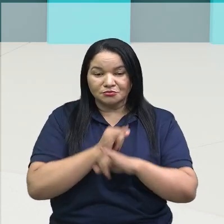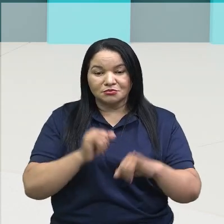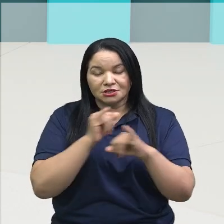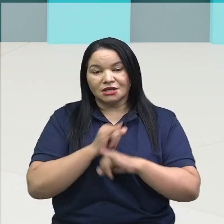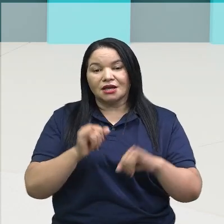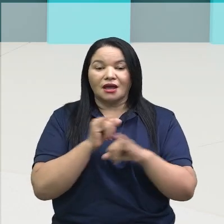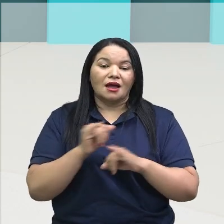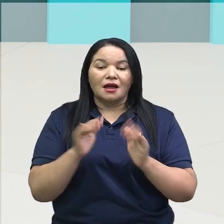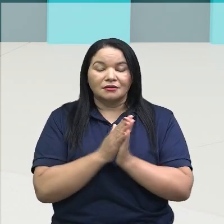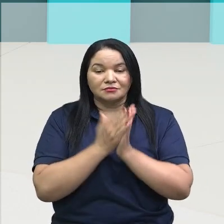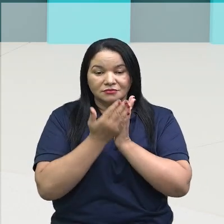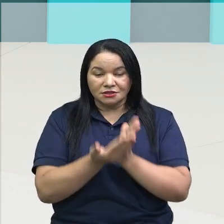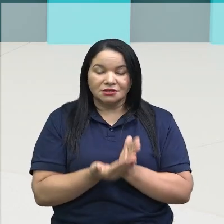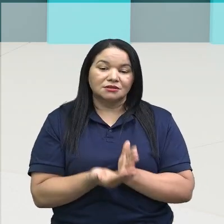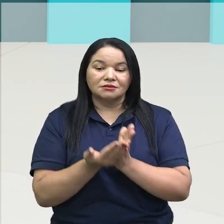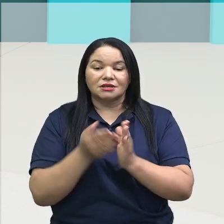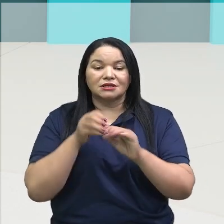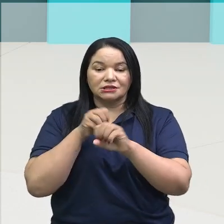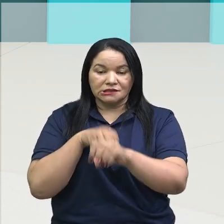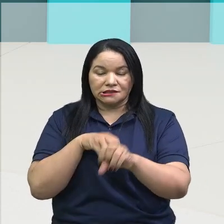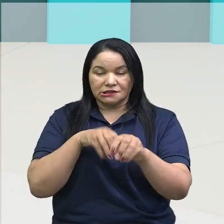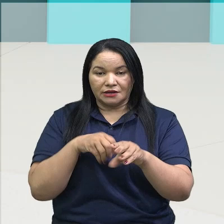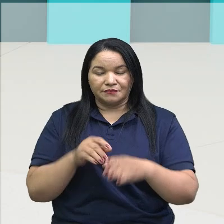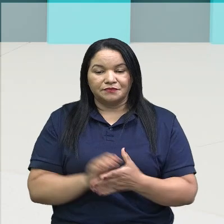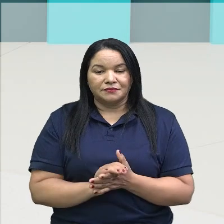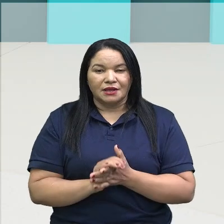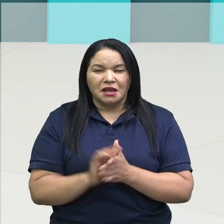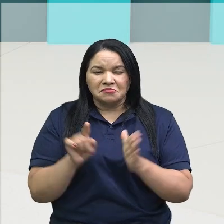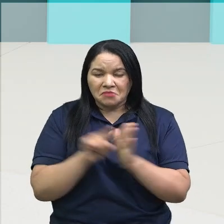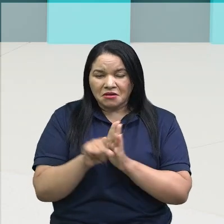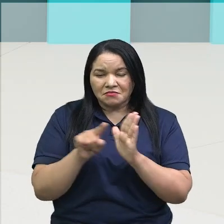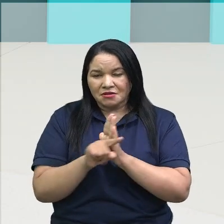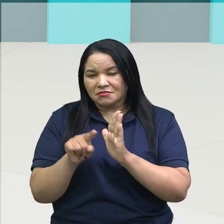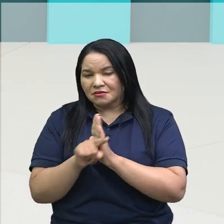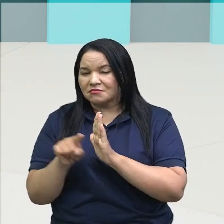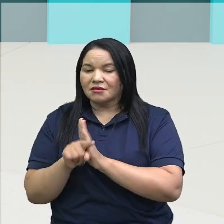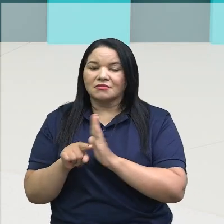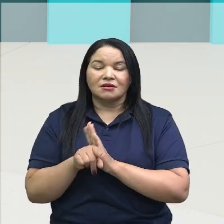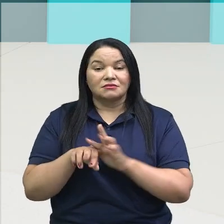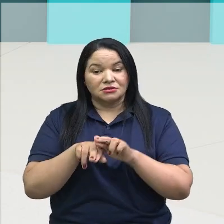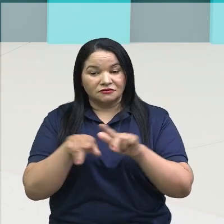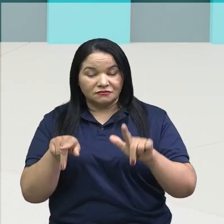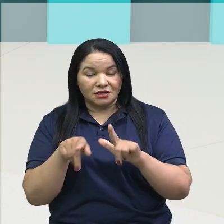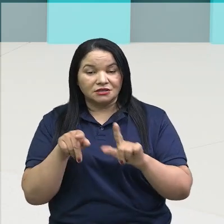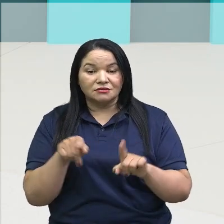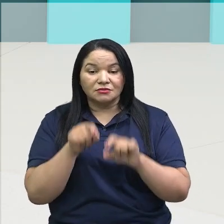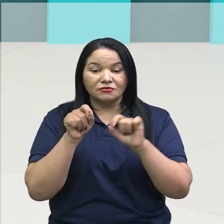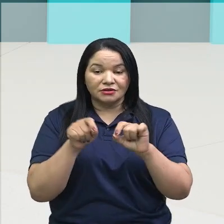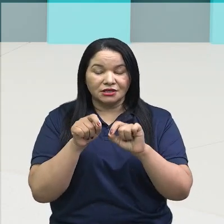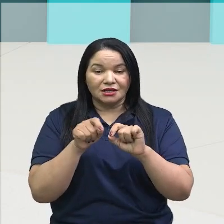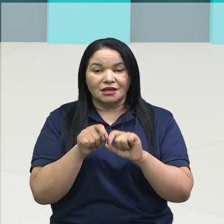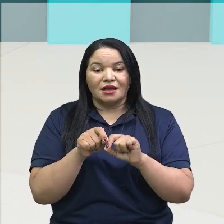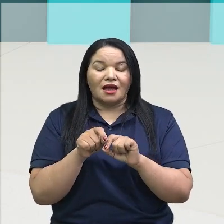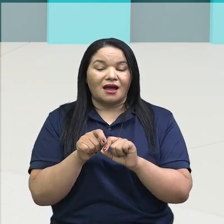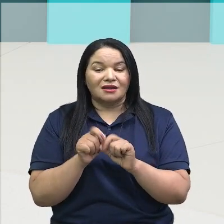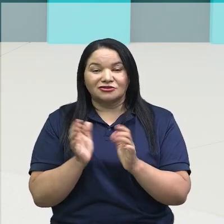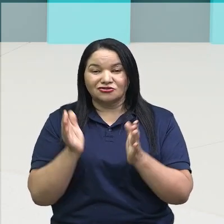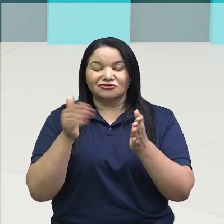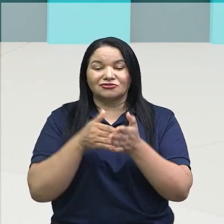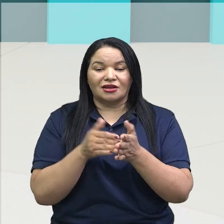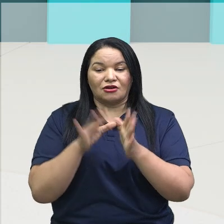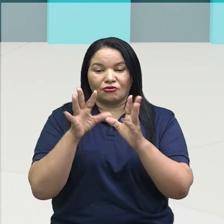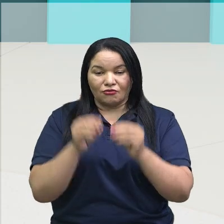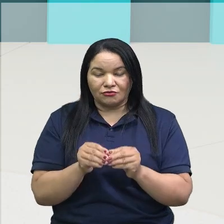de Deus. E observem que são levantados muitos questionamentos para se chegar até uma conclusão. Será